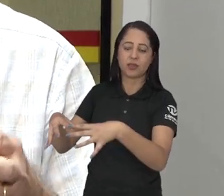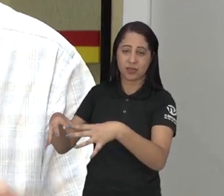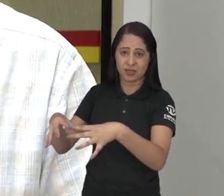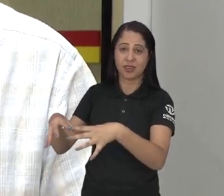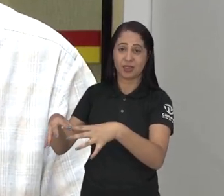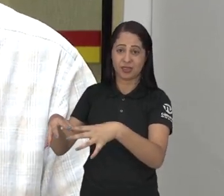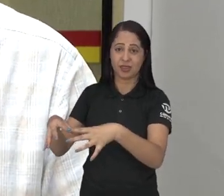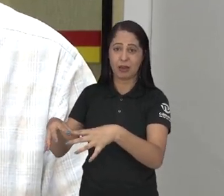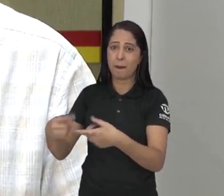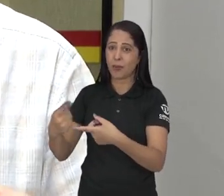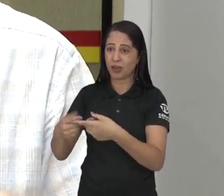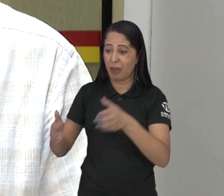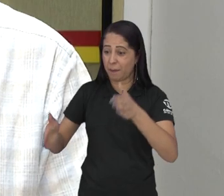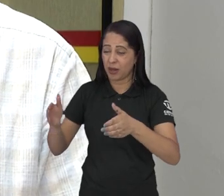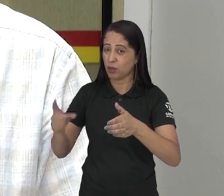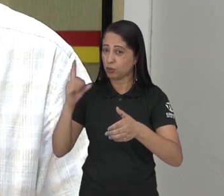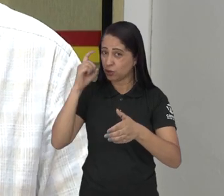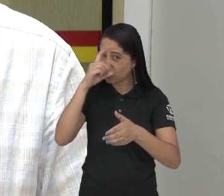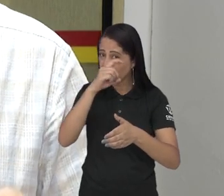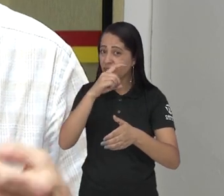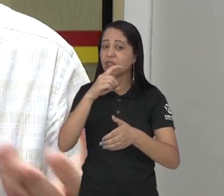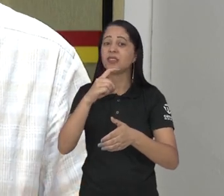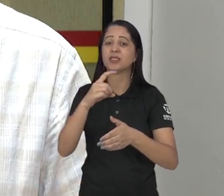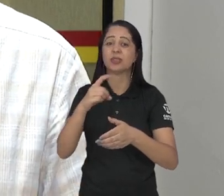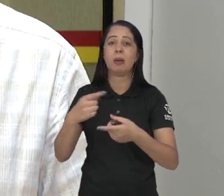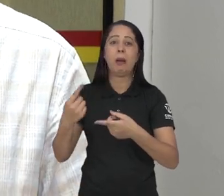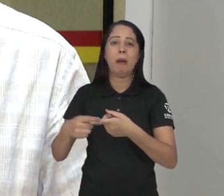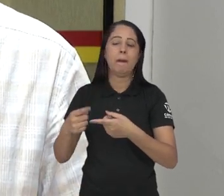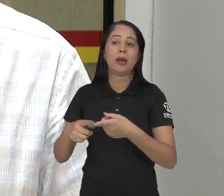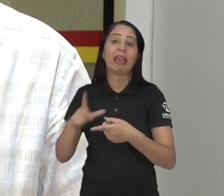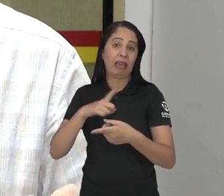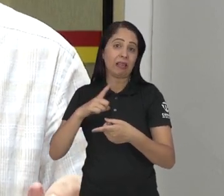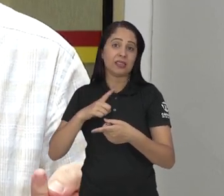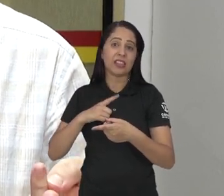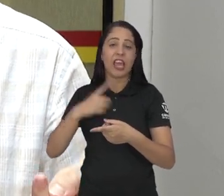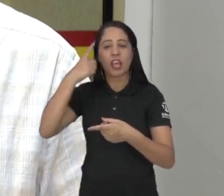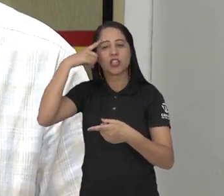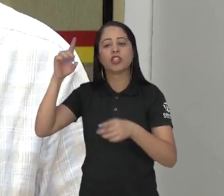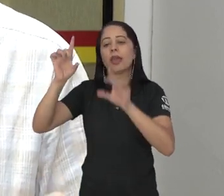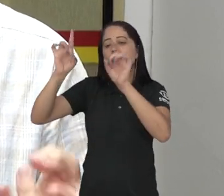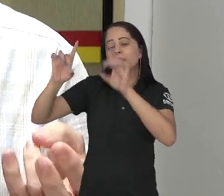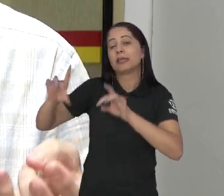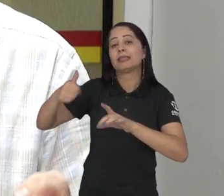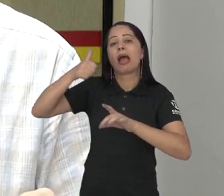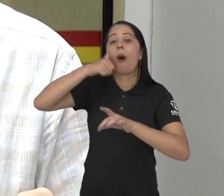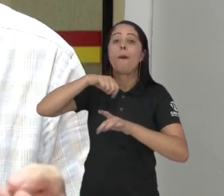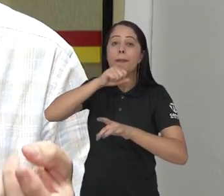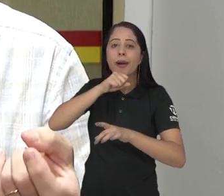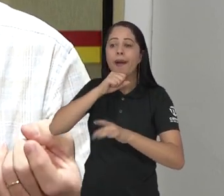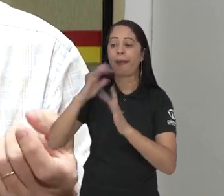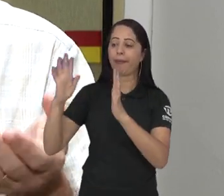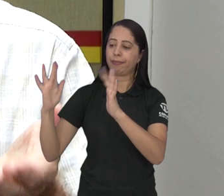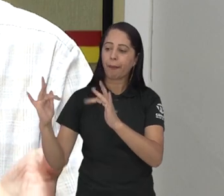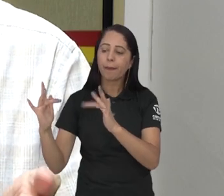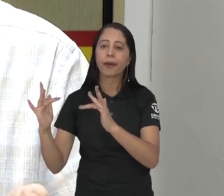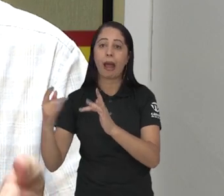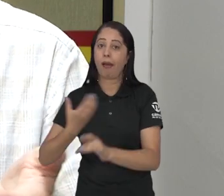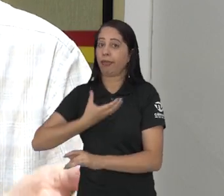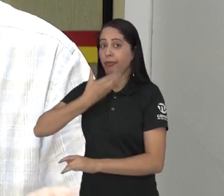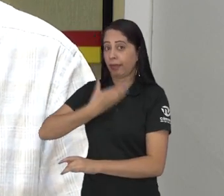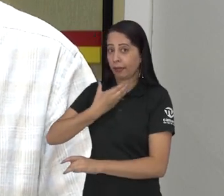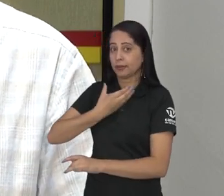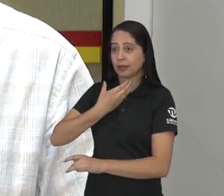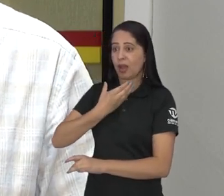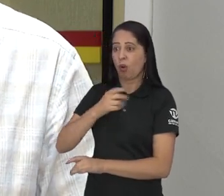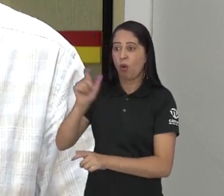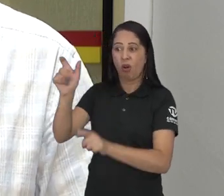no setor do comércio da cidade numa época difícil porque pegou o Dia das Mães Dia dos Namorados final de